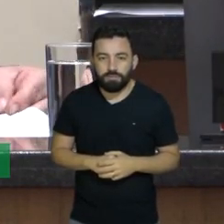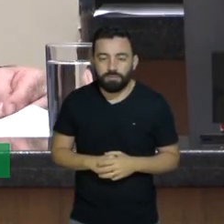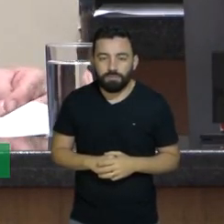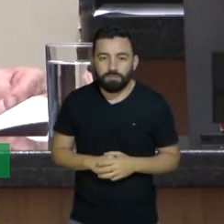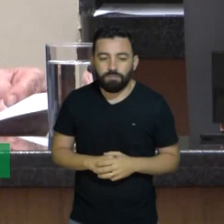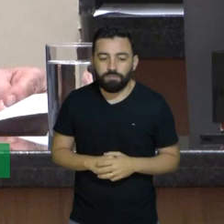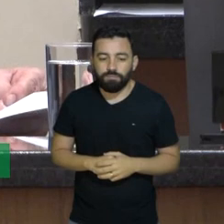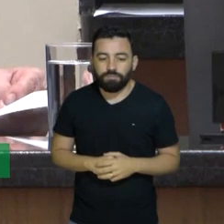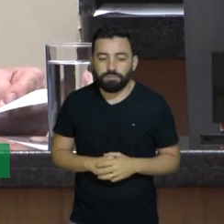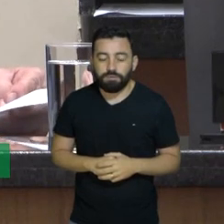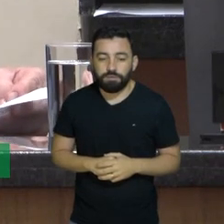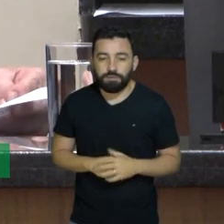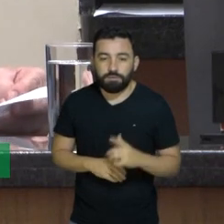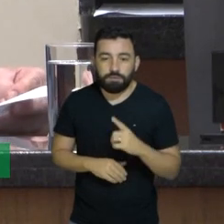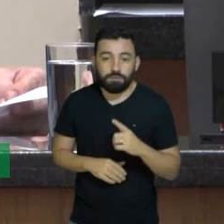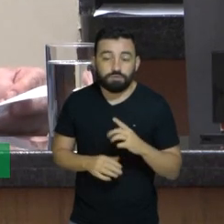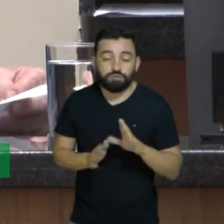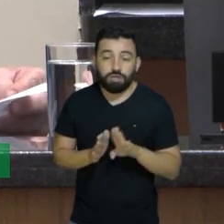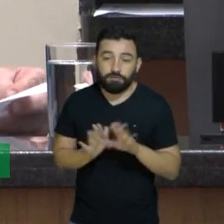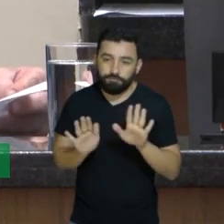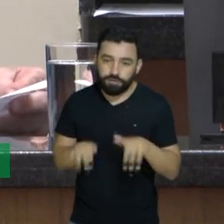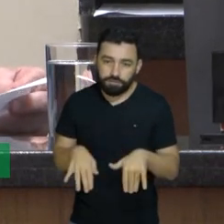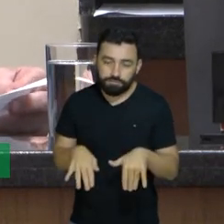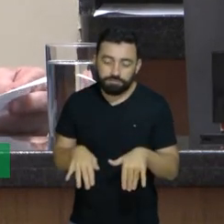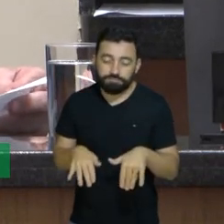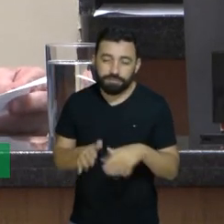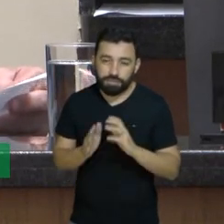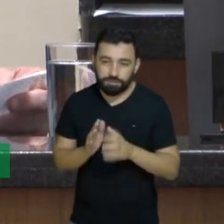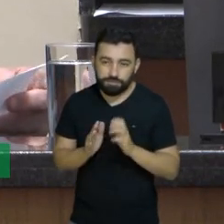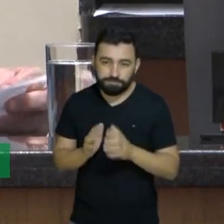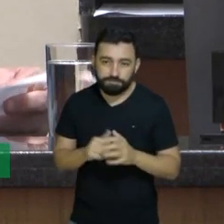Nós chegamos, então, ao final dos partidos políticos.